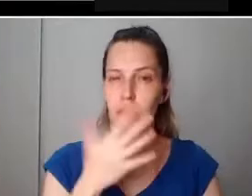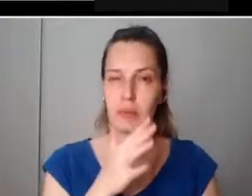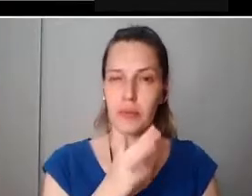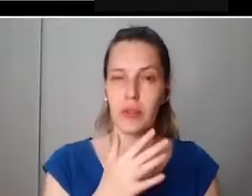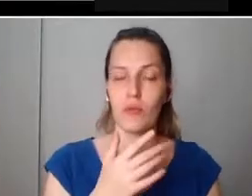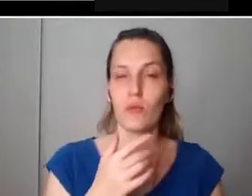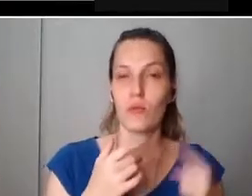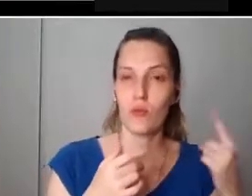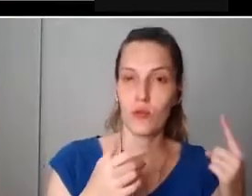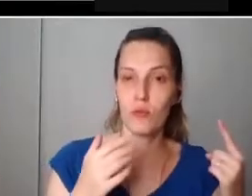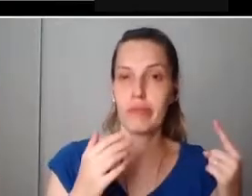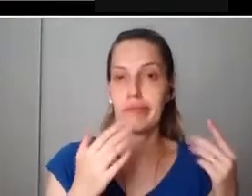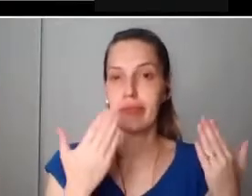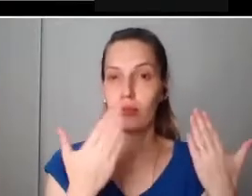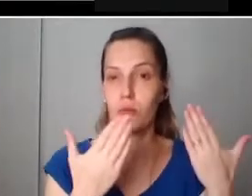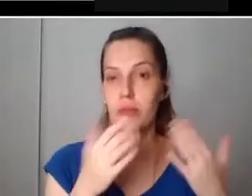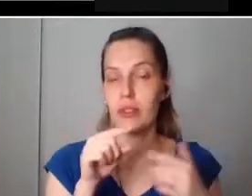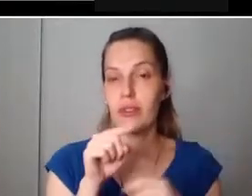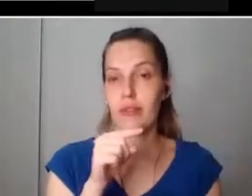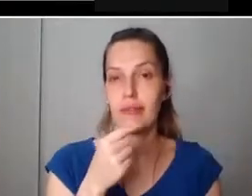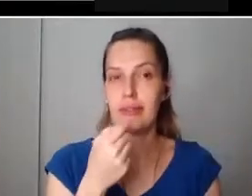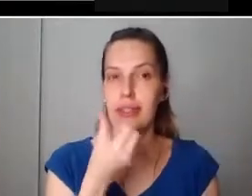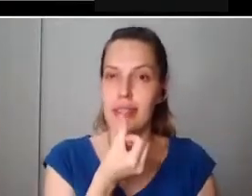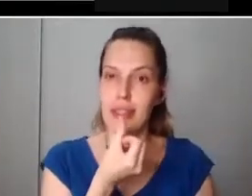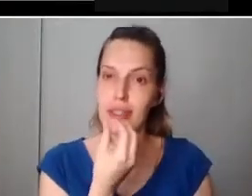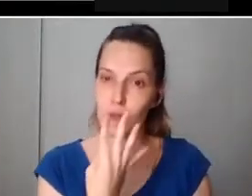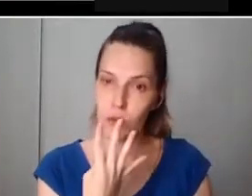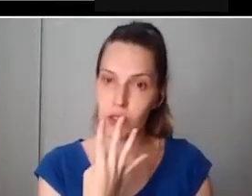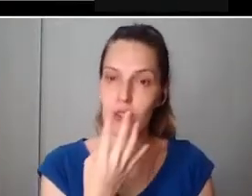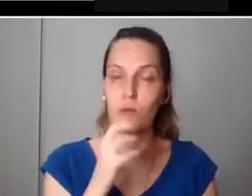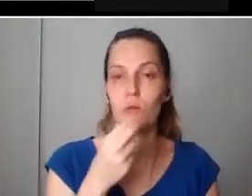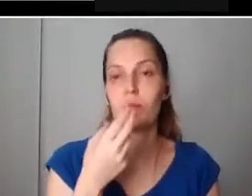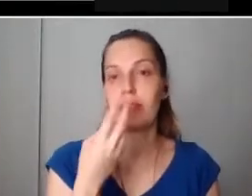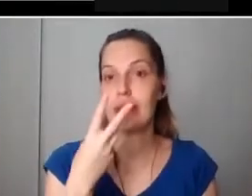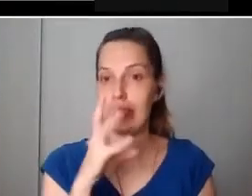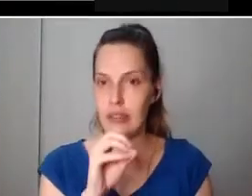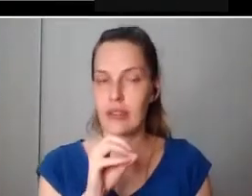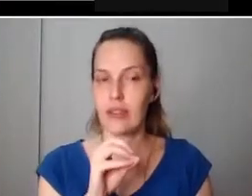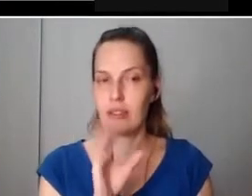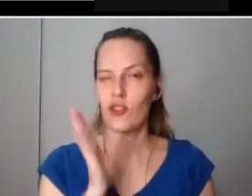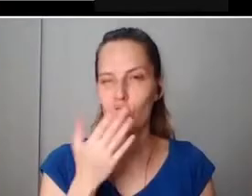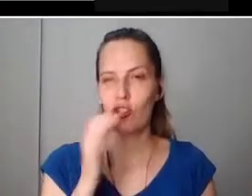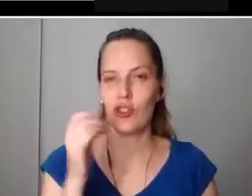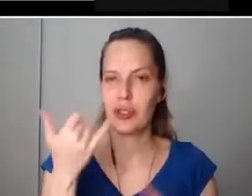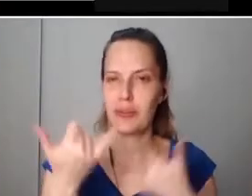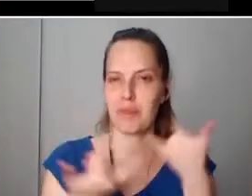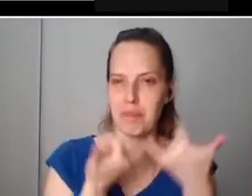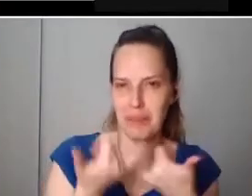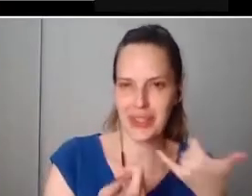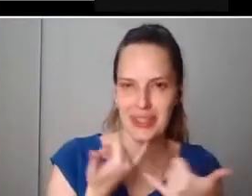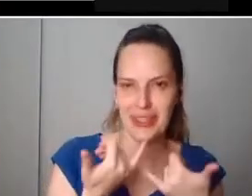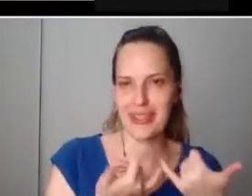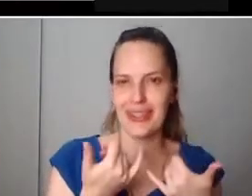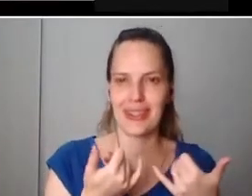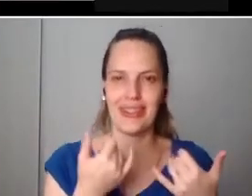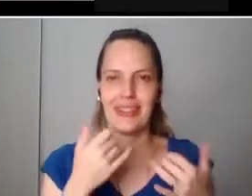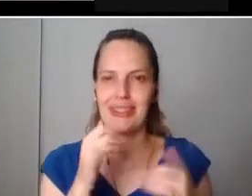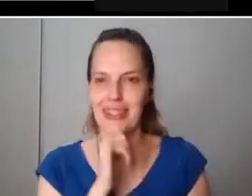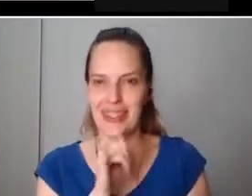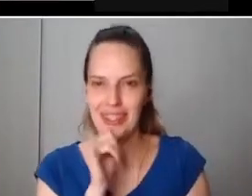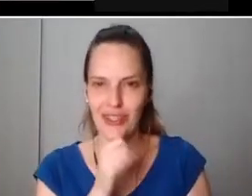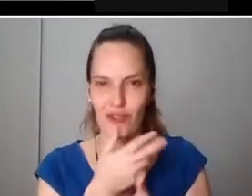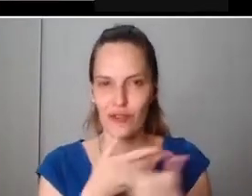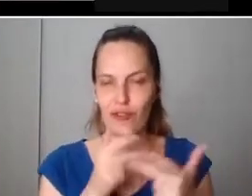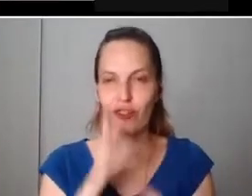64, tá? Um para 30, para 64. A gente já brincou de fazer isso, já viu algumas coisas parecidas aqui no